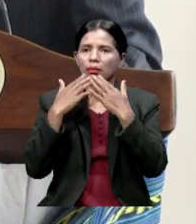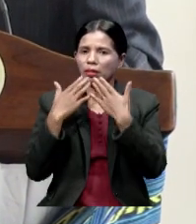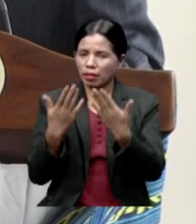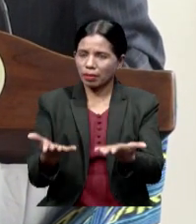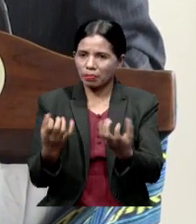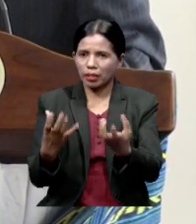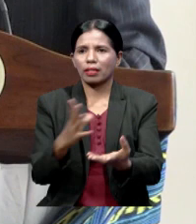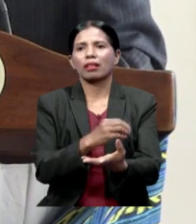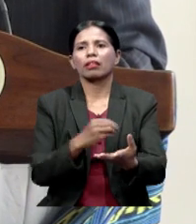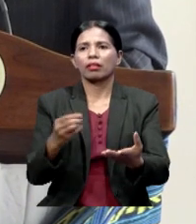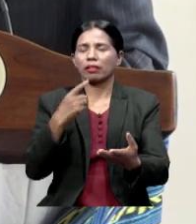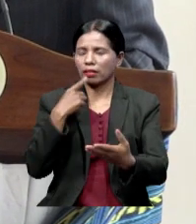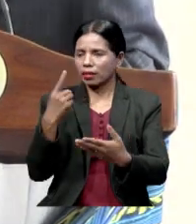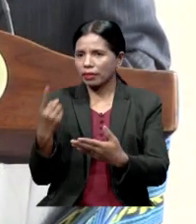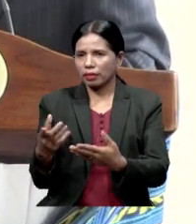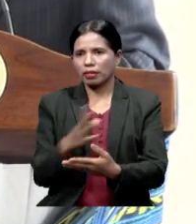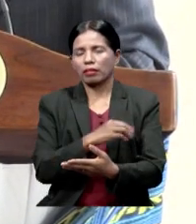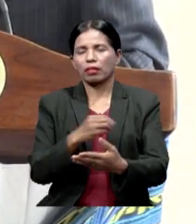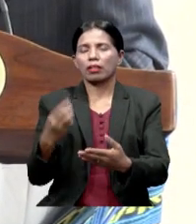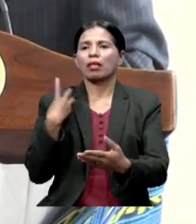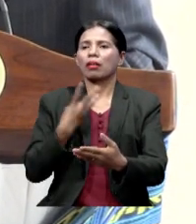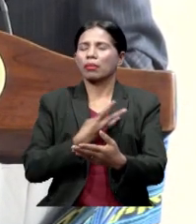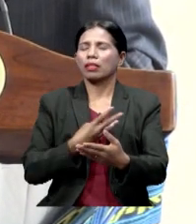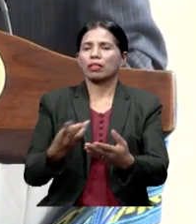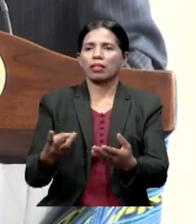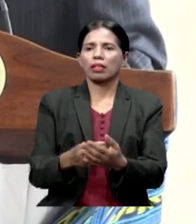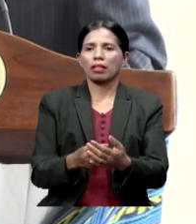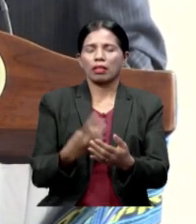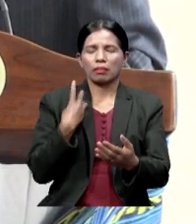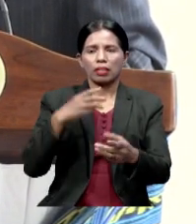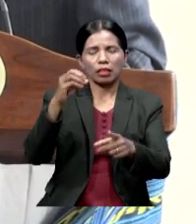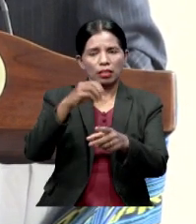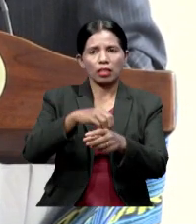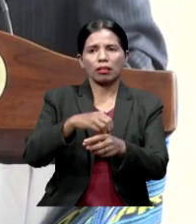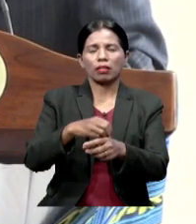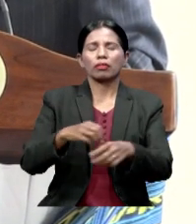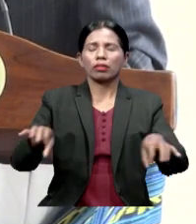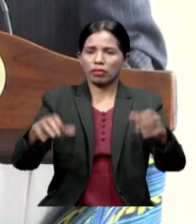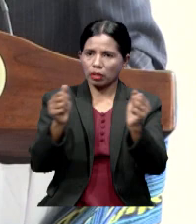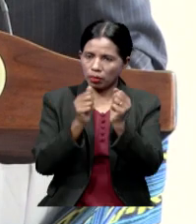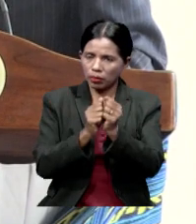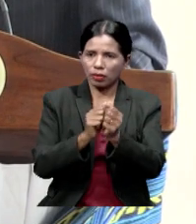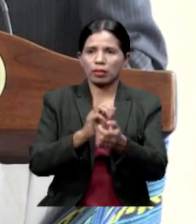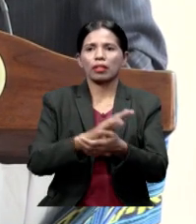estação calorosa que nos concedeu mais uma vez a sua prova de amizade